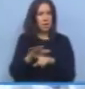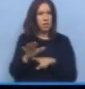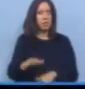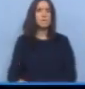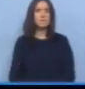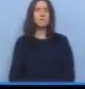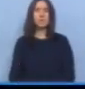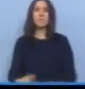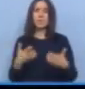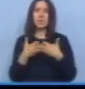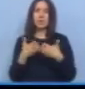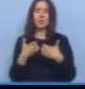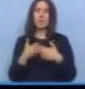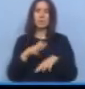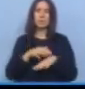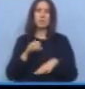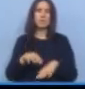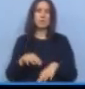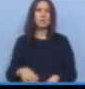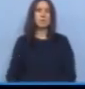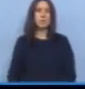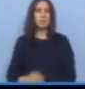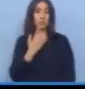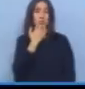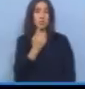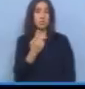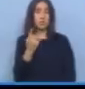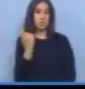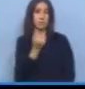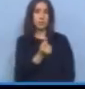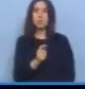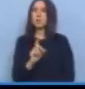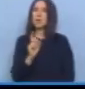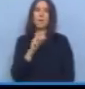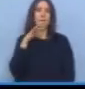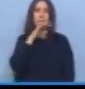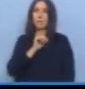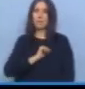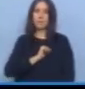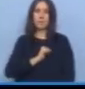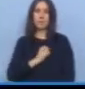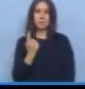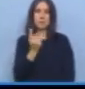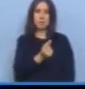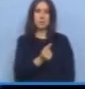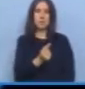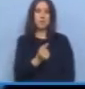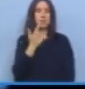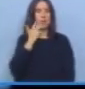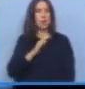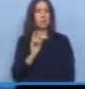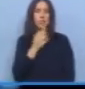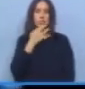por causa da guerra. E veio sozinho? Saiu sozinho? Não, saí com a minha família e já estamos cá